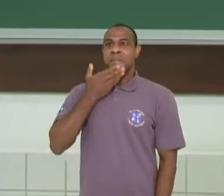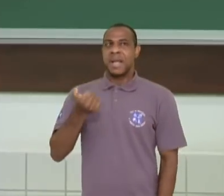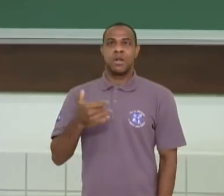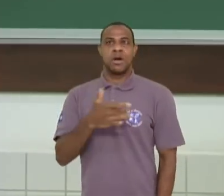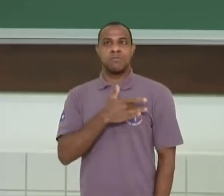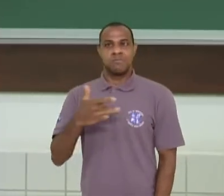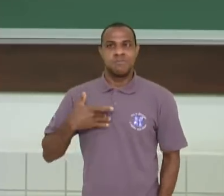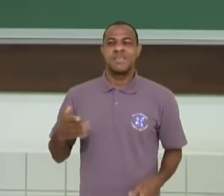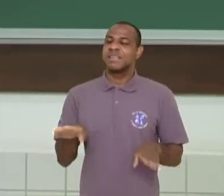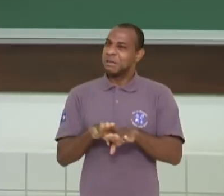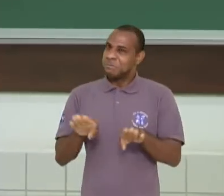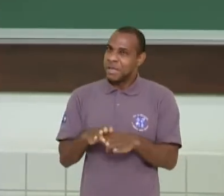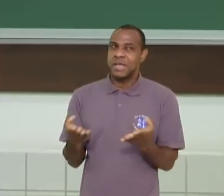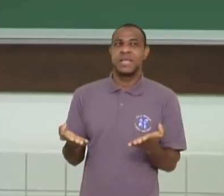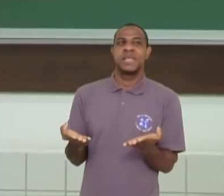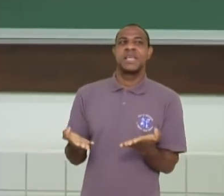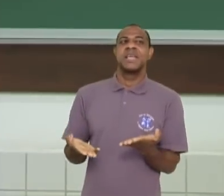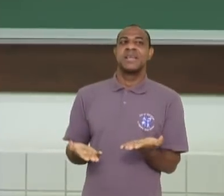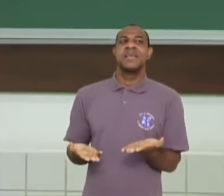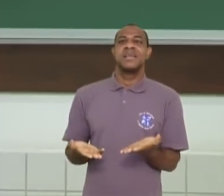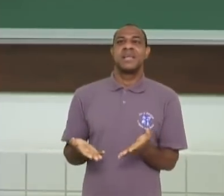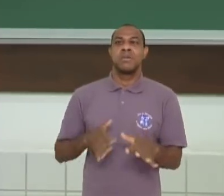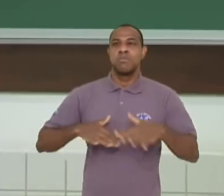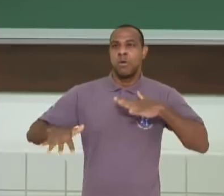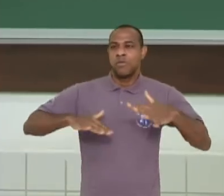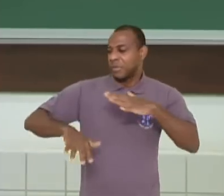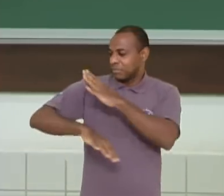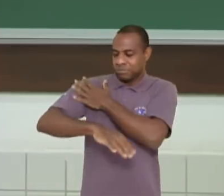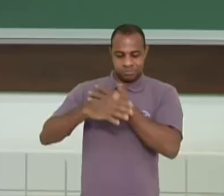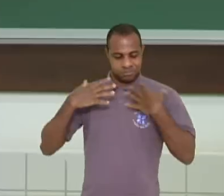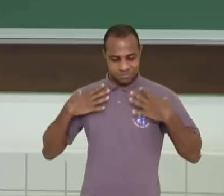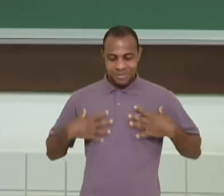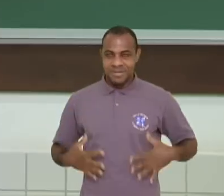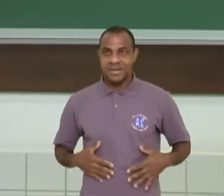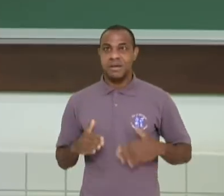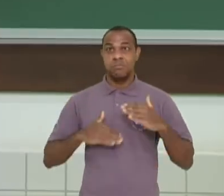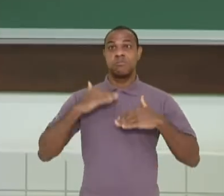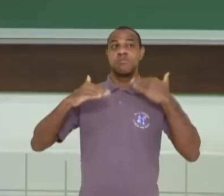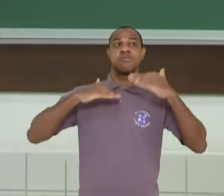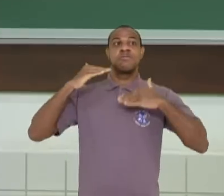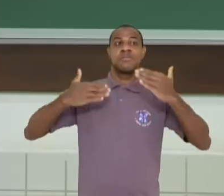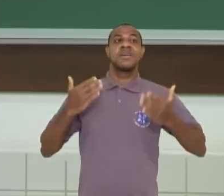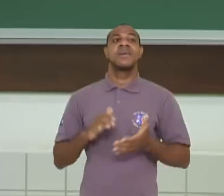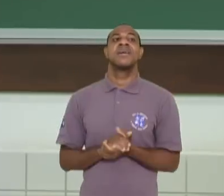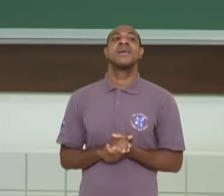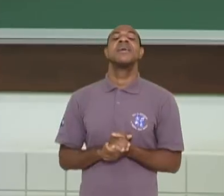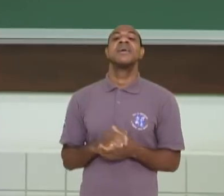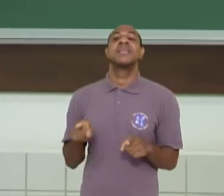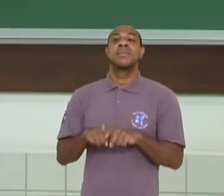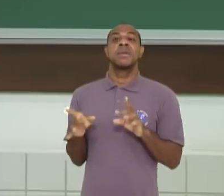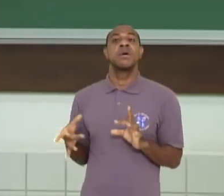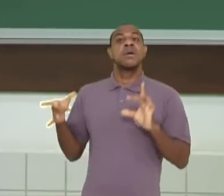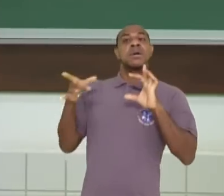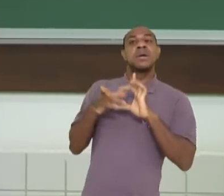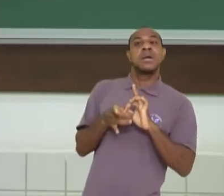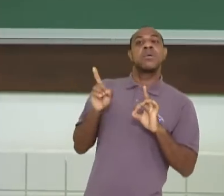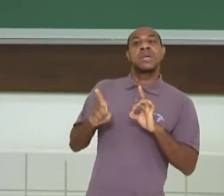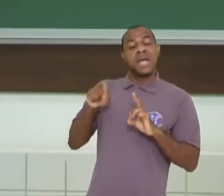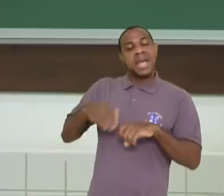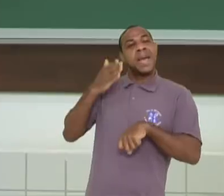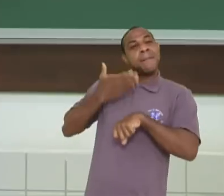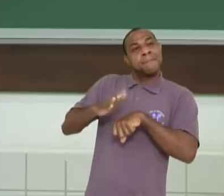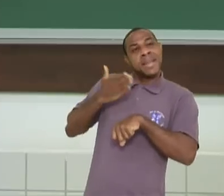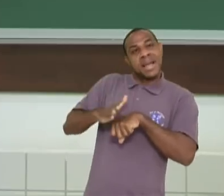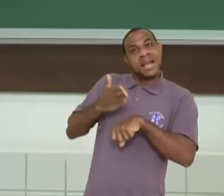questão de inibição é trabalhada também, né? Então, a pessoa torna-se mais desinibida. Tudo isso aí relaciona também a essas práticas